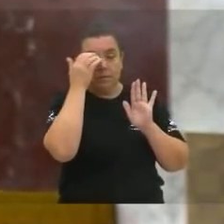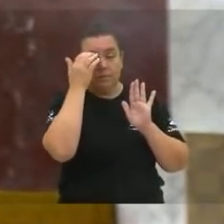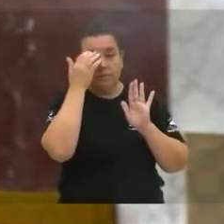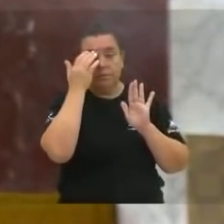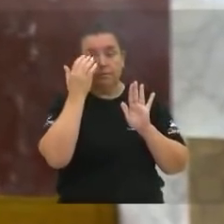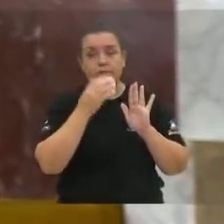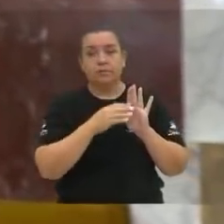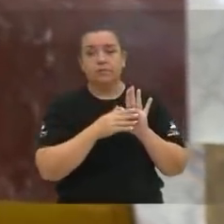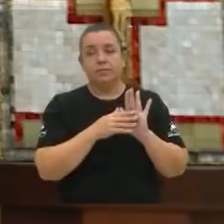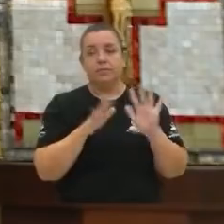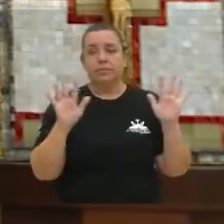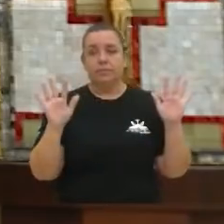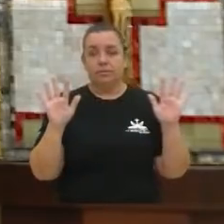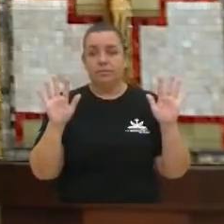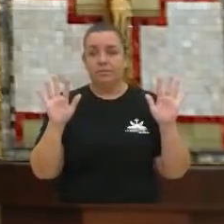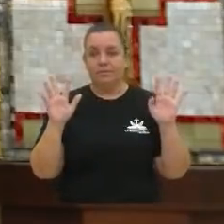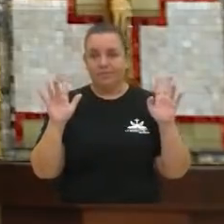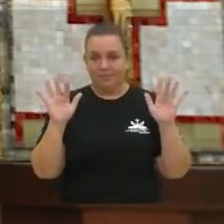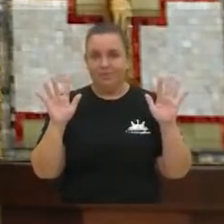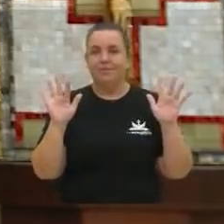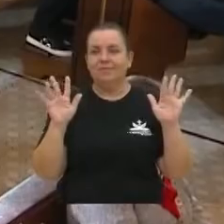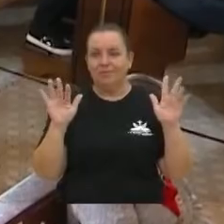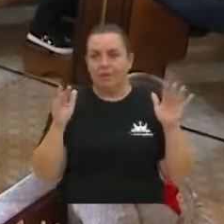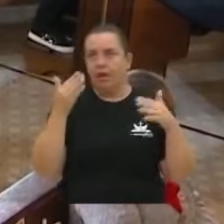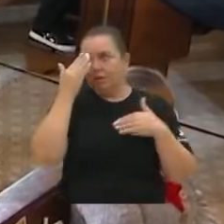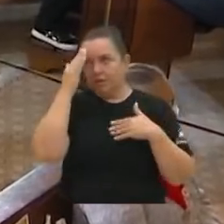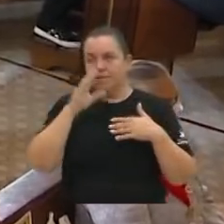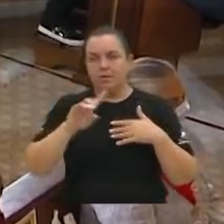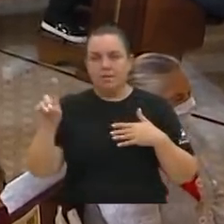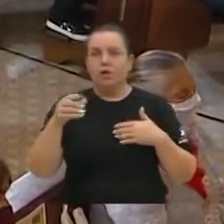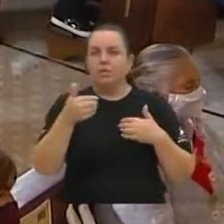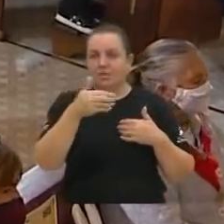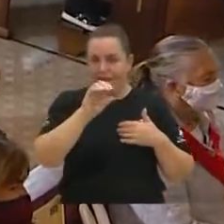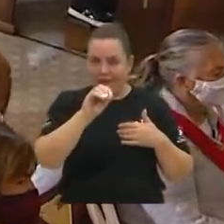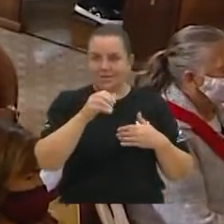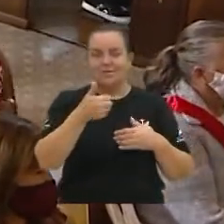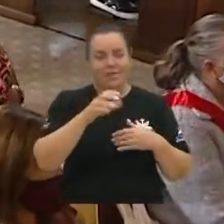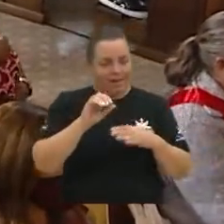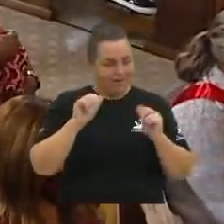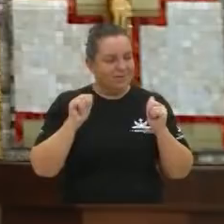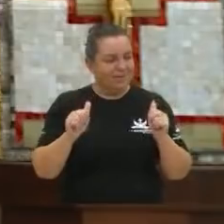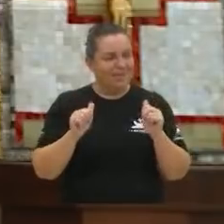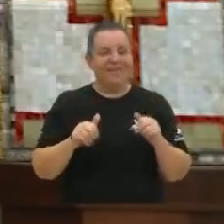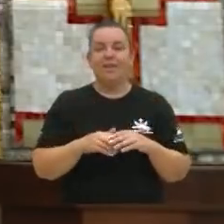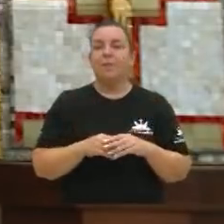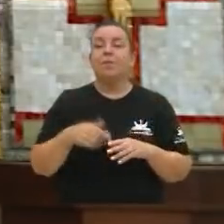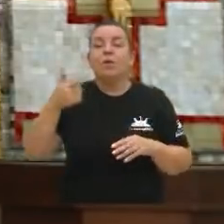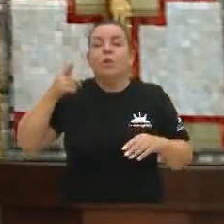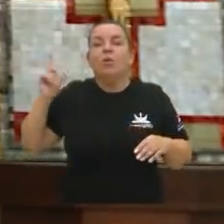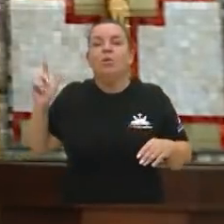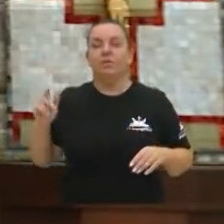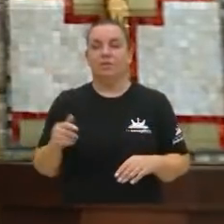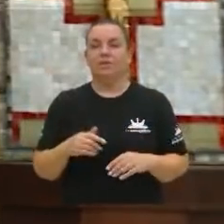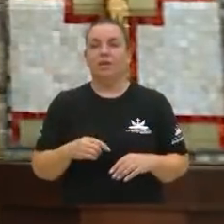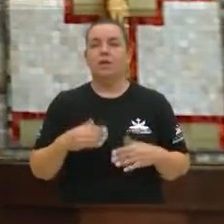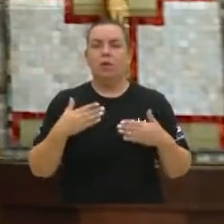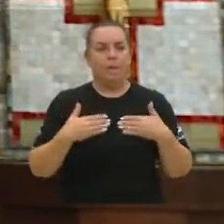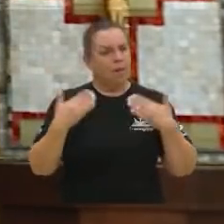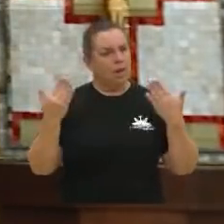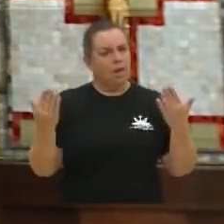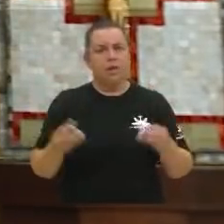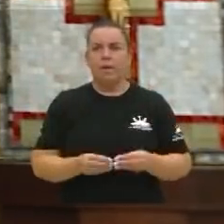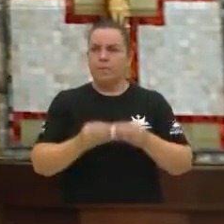mudou faz nos dias assim foi meio tá bom graças a Deus 10 E ontem que